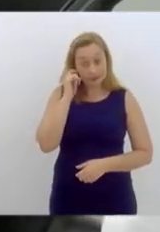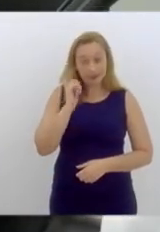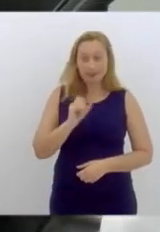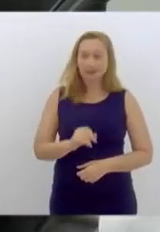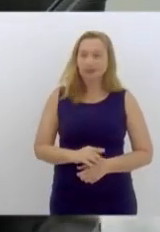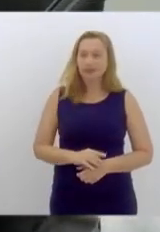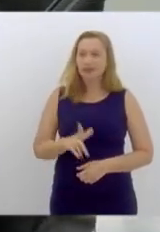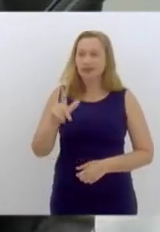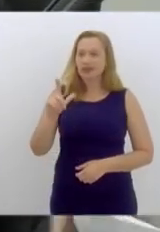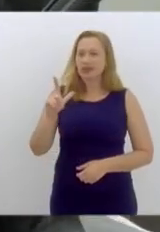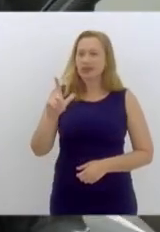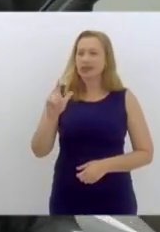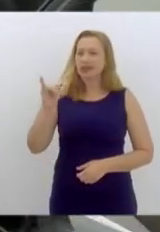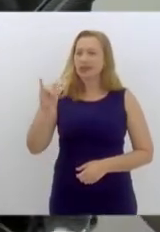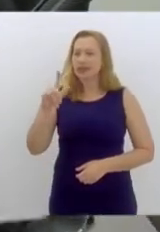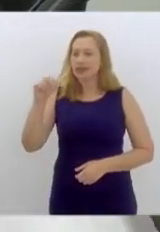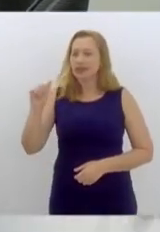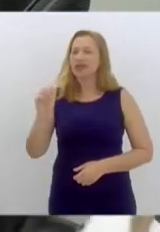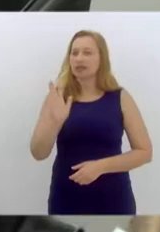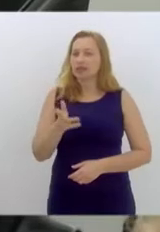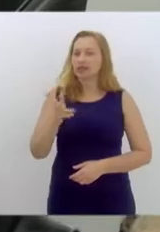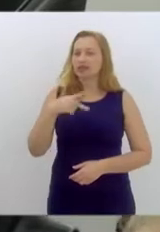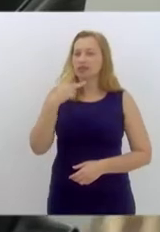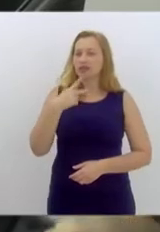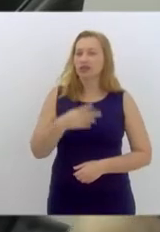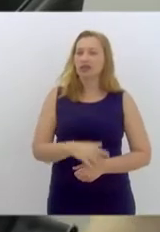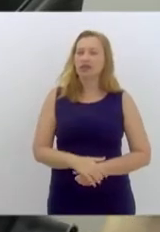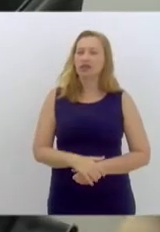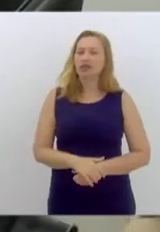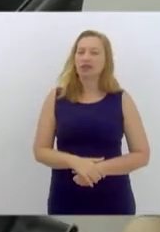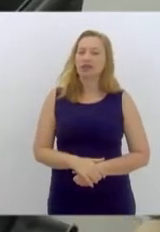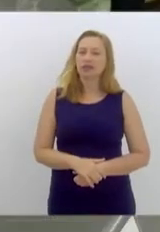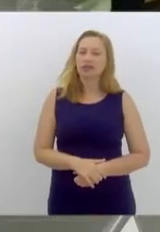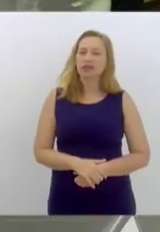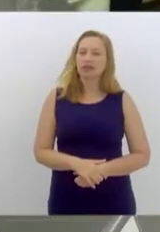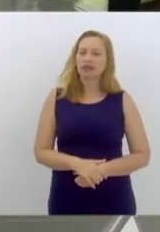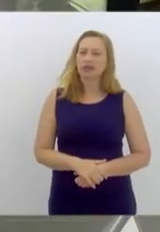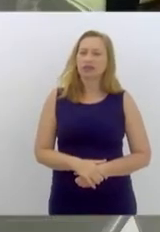A Lilian também já anunciei.